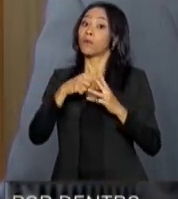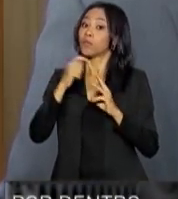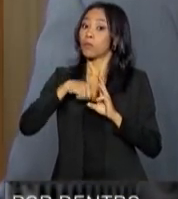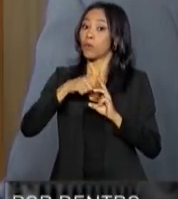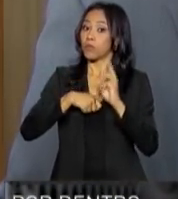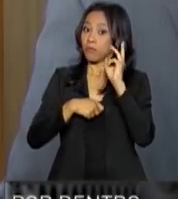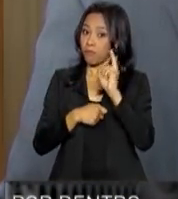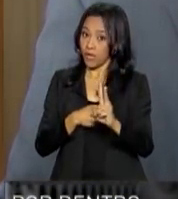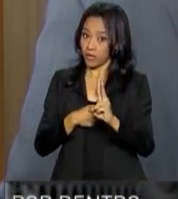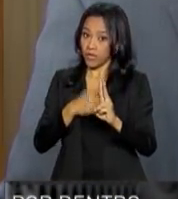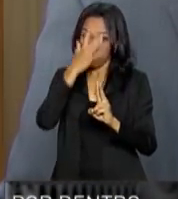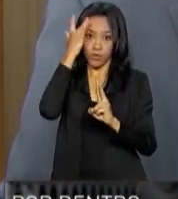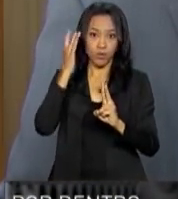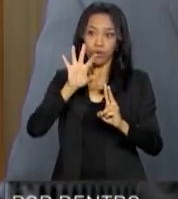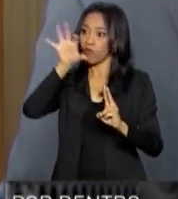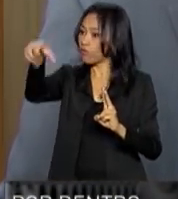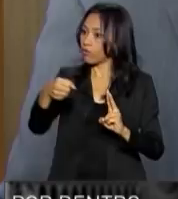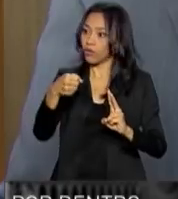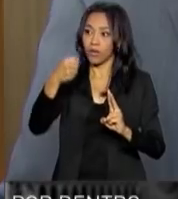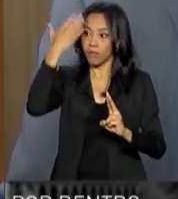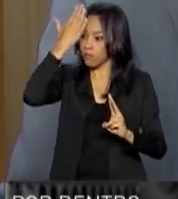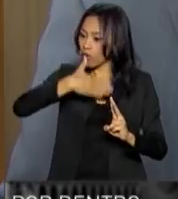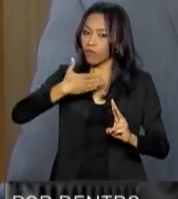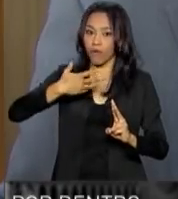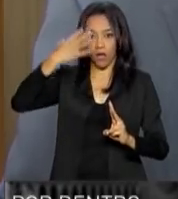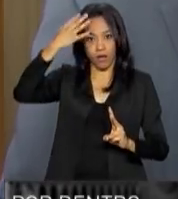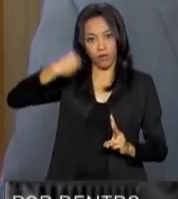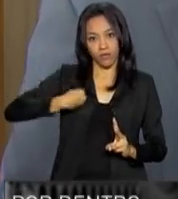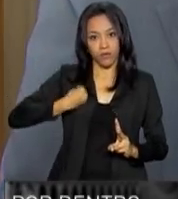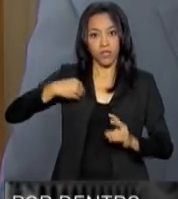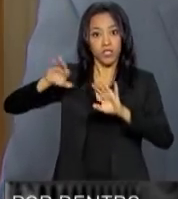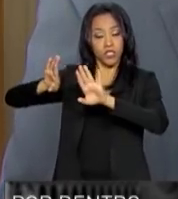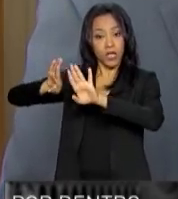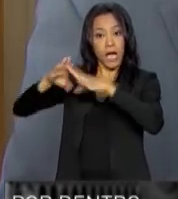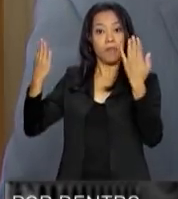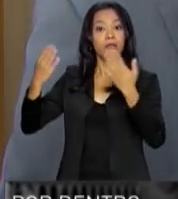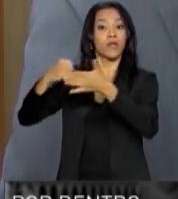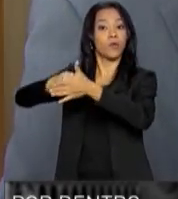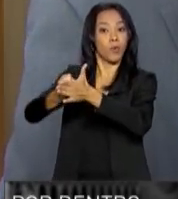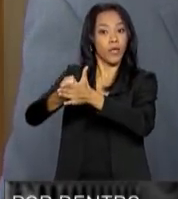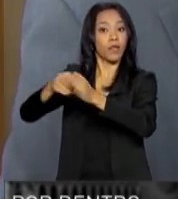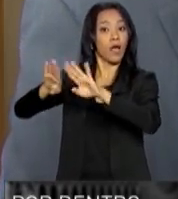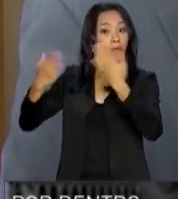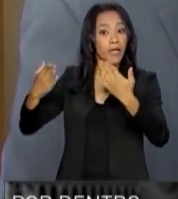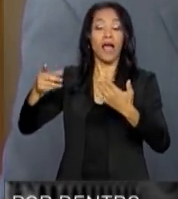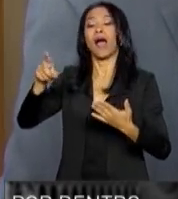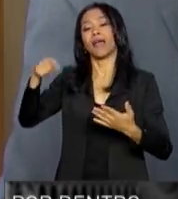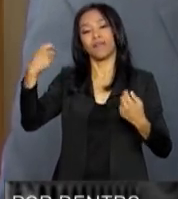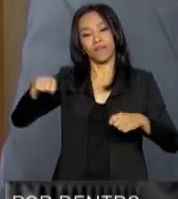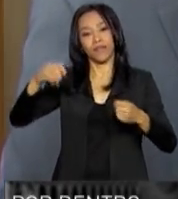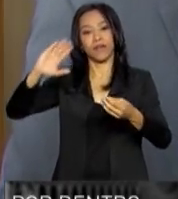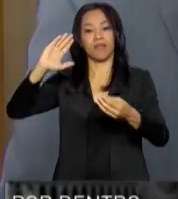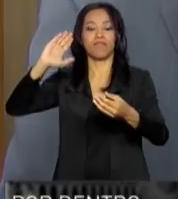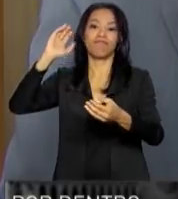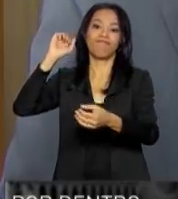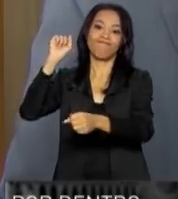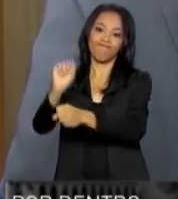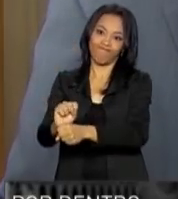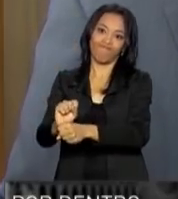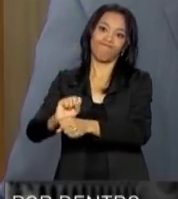compareceu ao banco para fazer a fé de vida e desbloquear o seu pagamento aí sim o benefício é suspenso e ela teria que ir a uma agência do inss para